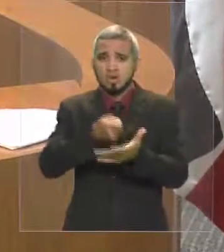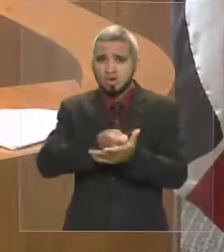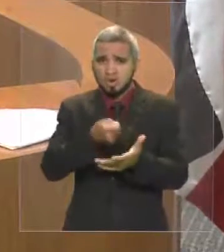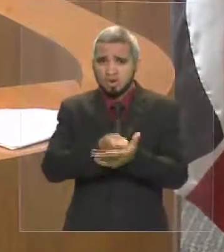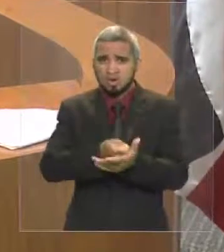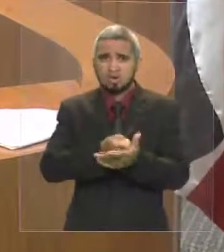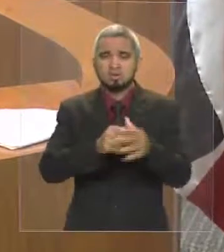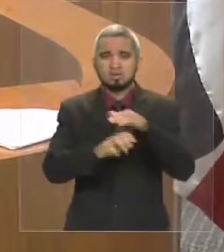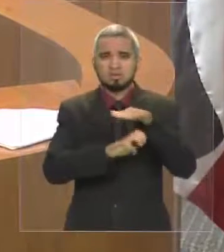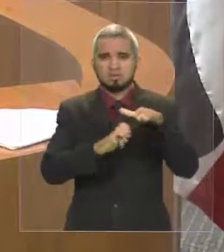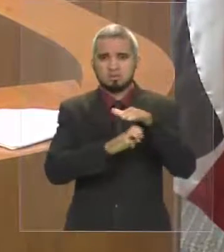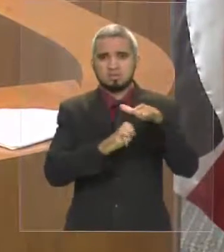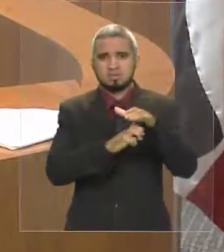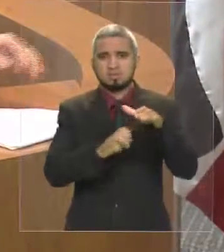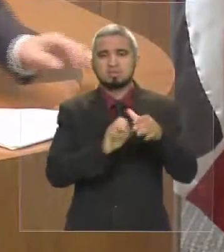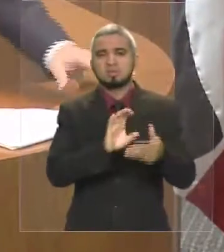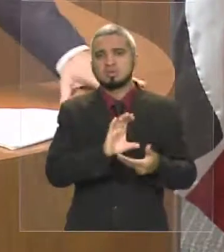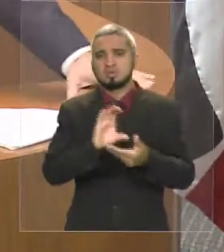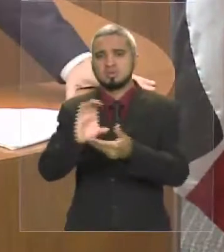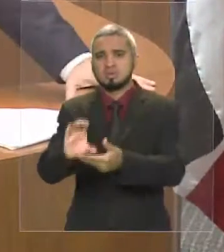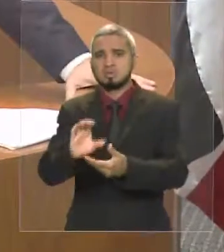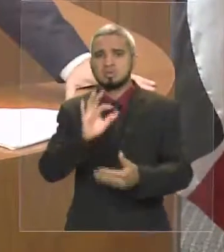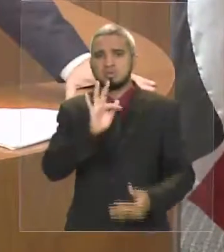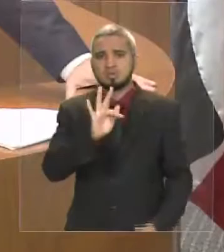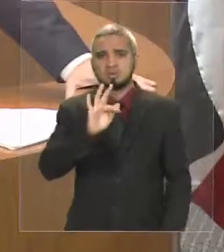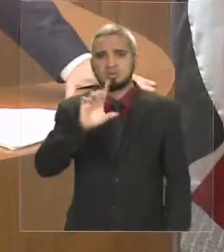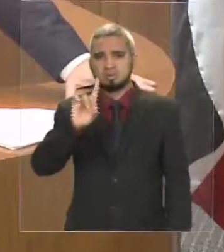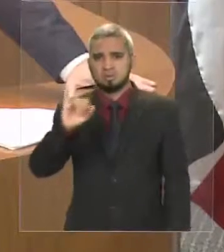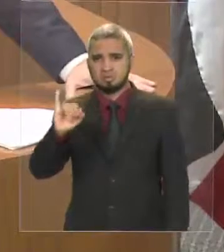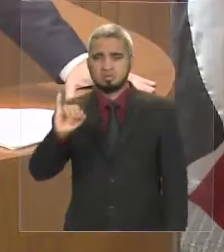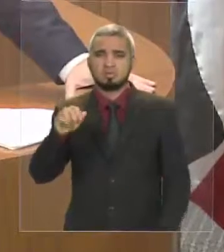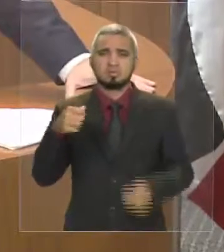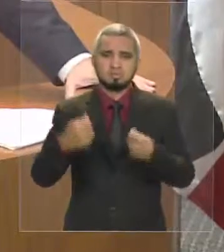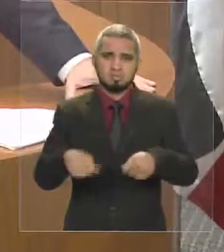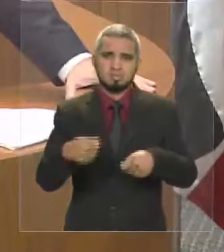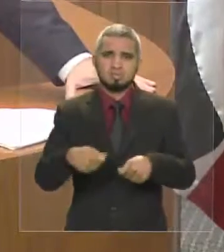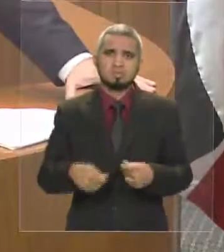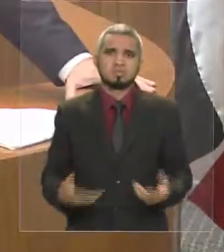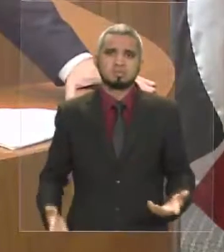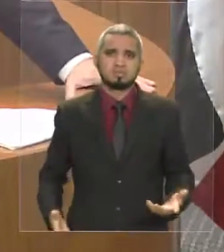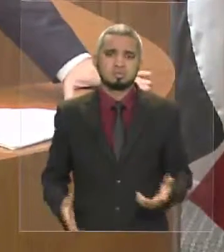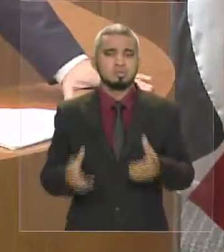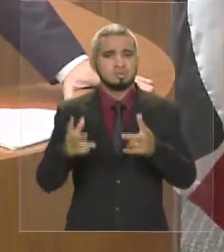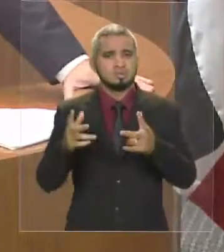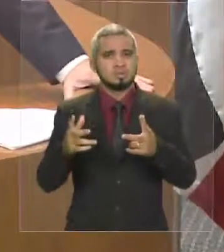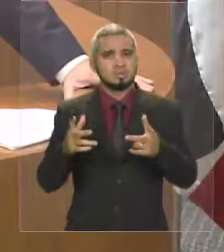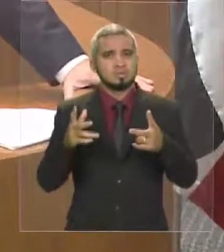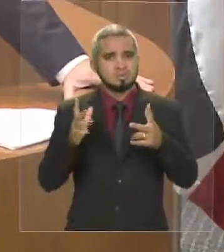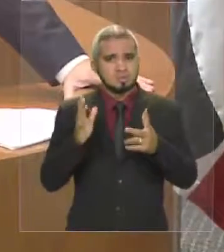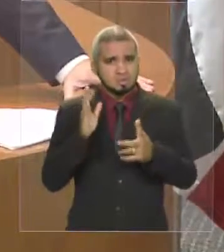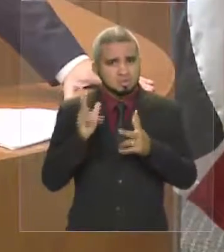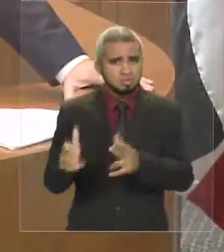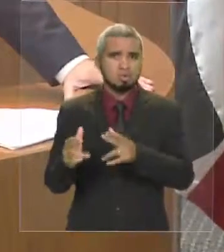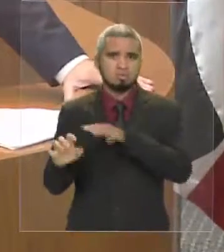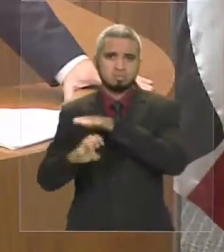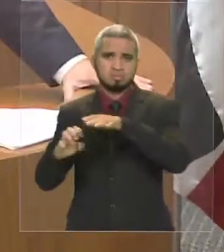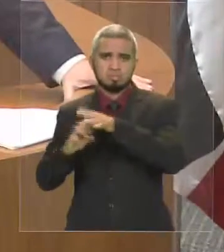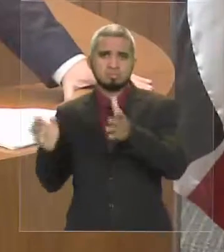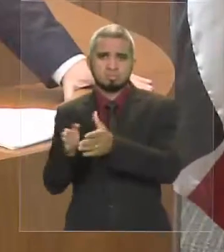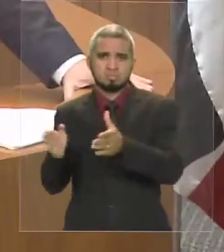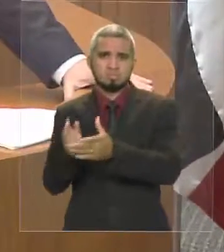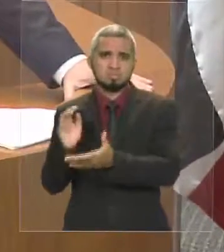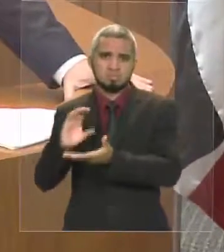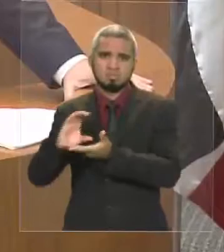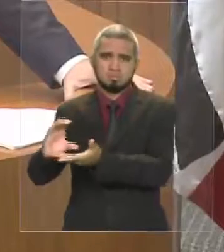contribuir para o Fundo de Desenvolvimento Industrial, deputado Max Barros. Igual já tem que contribuir as pequenas empresas. O que eu